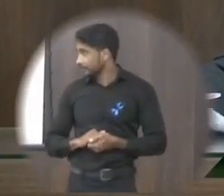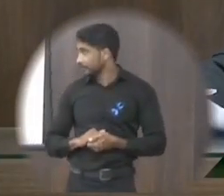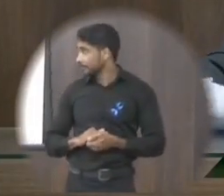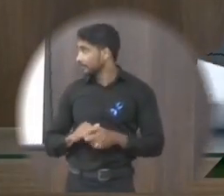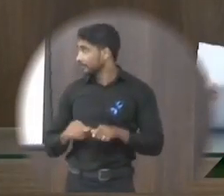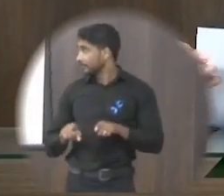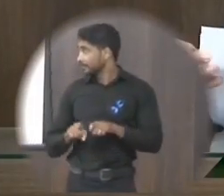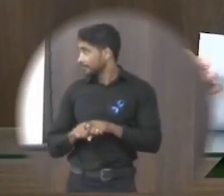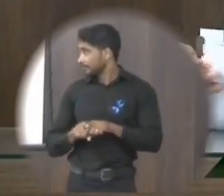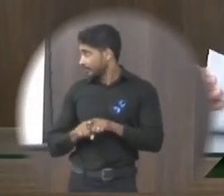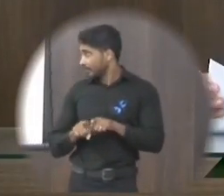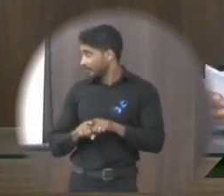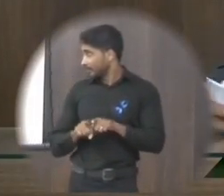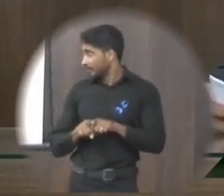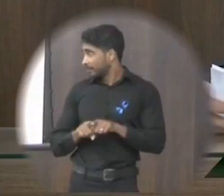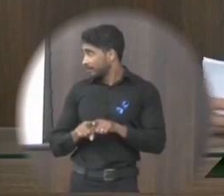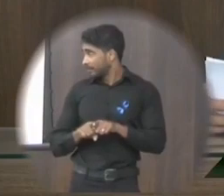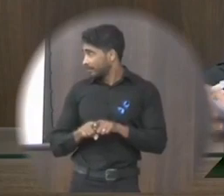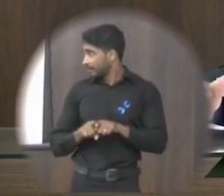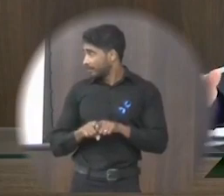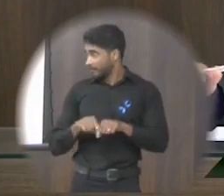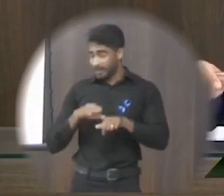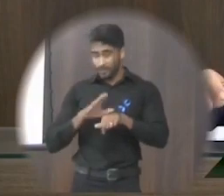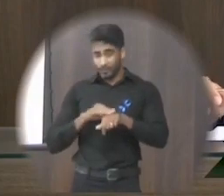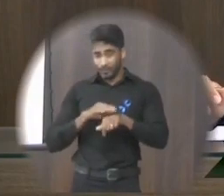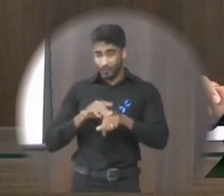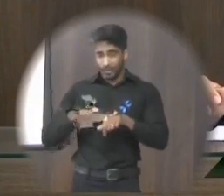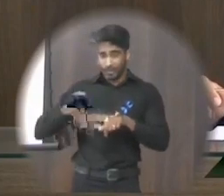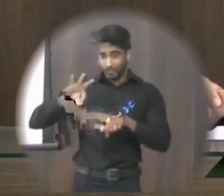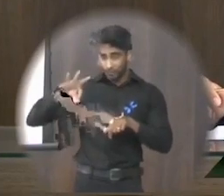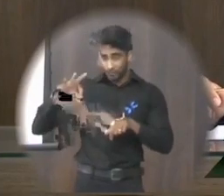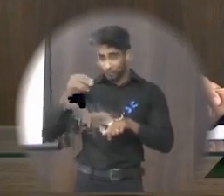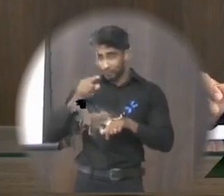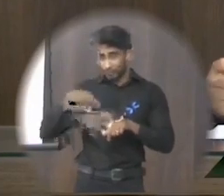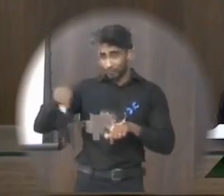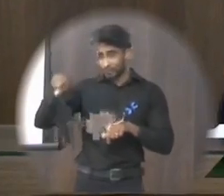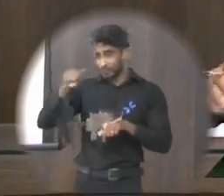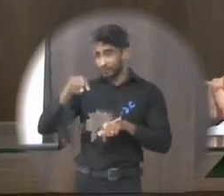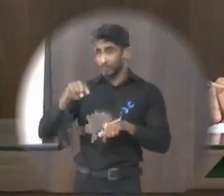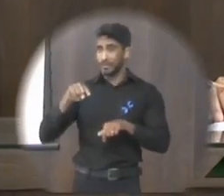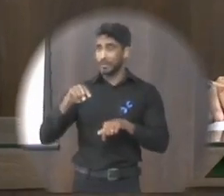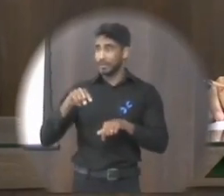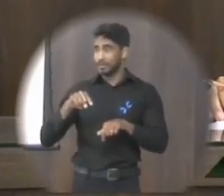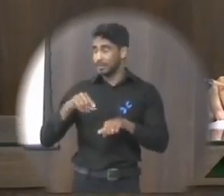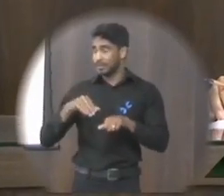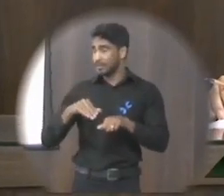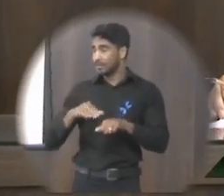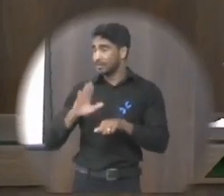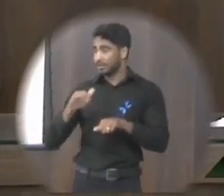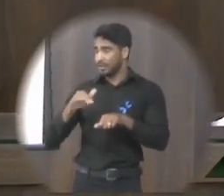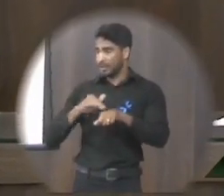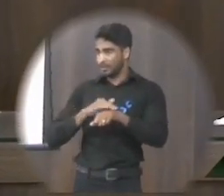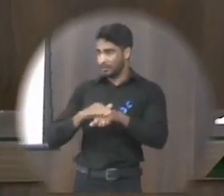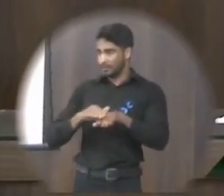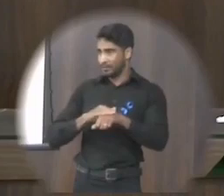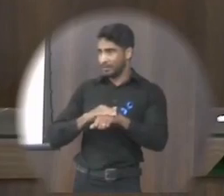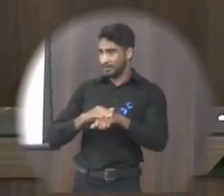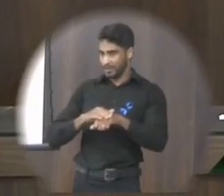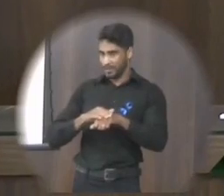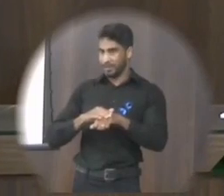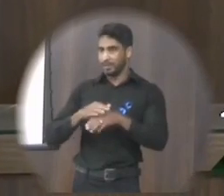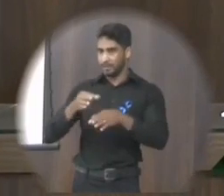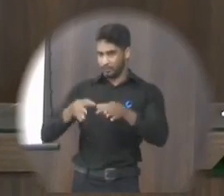Eu venho aqui convocar todos vocês. Eu consultei aqui o pessoal do jurídico, já me mandou